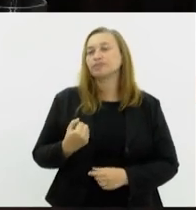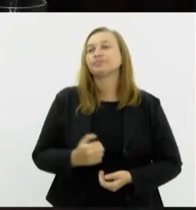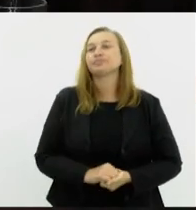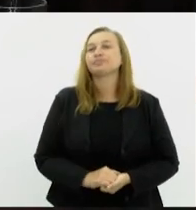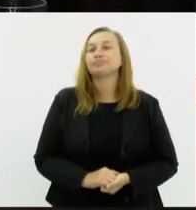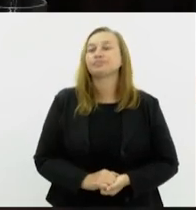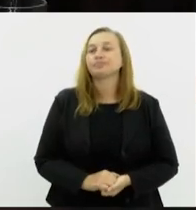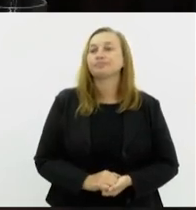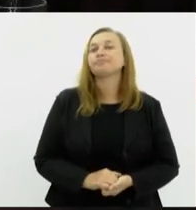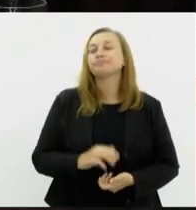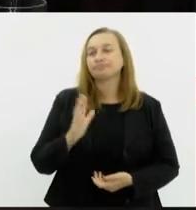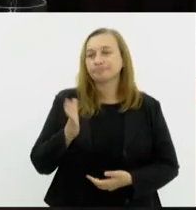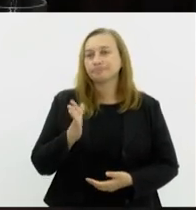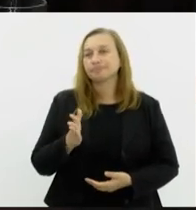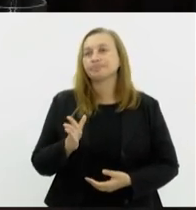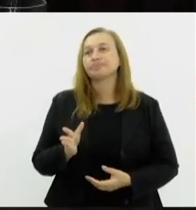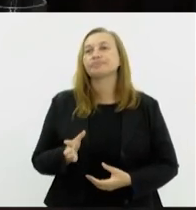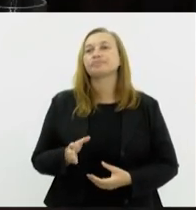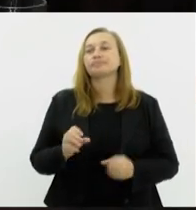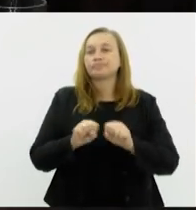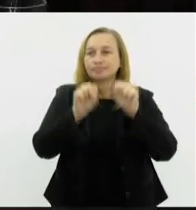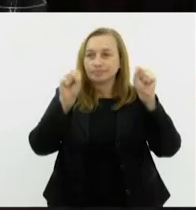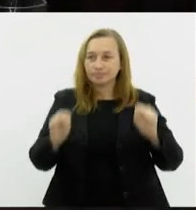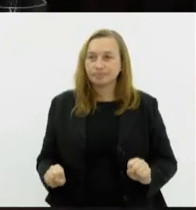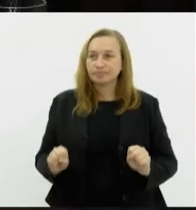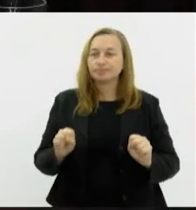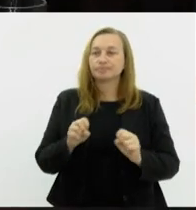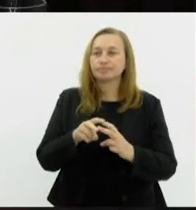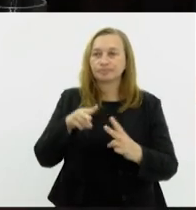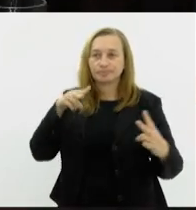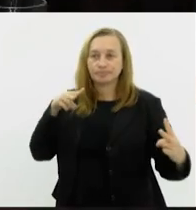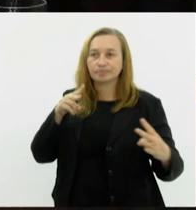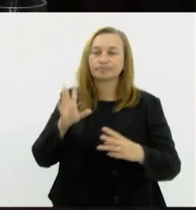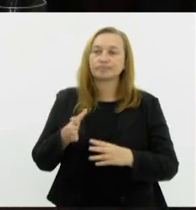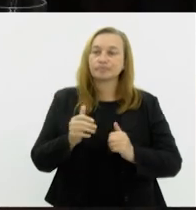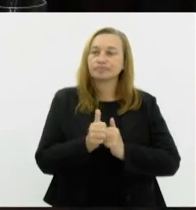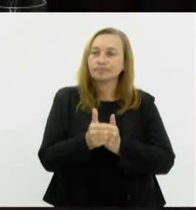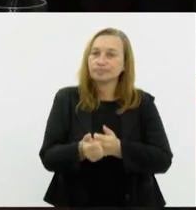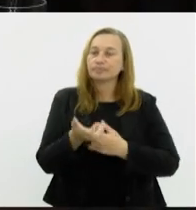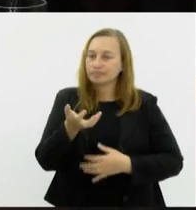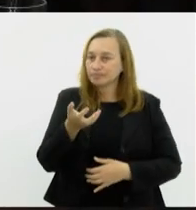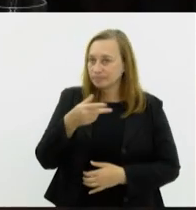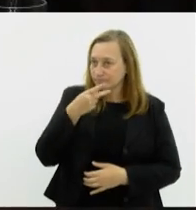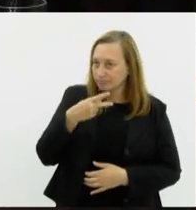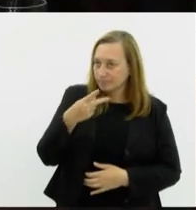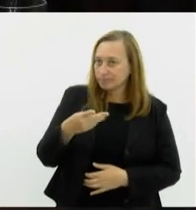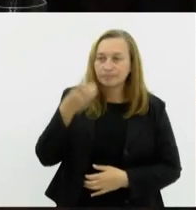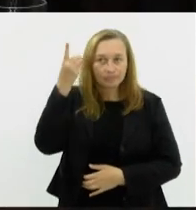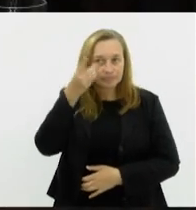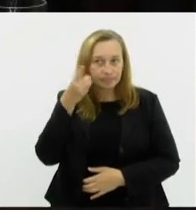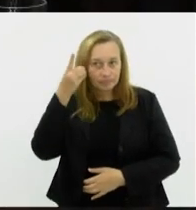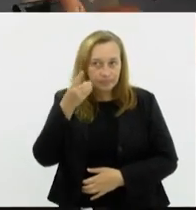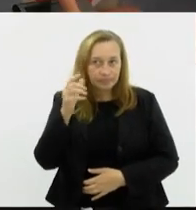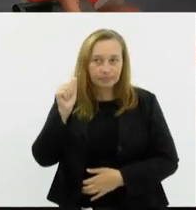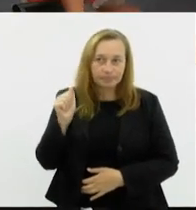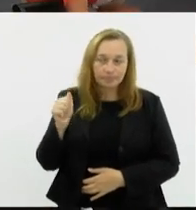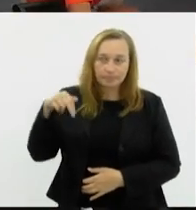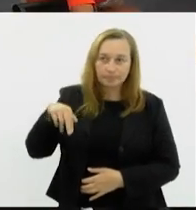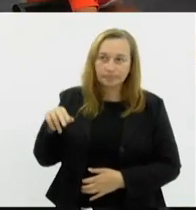telefone, mas ele se encontra no sistema remoto já acompanhando. O senhor quer fazer alguma observação, deputado André Correia?